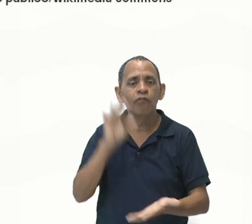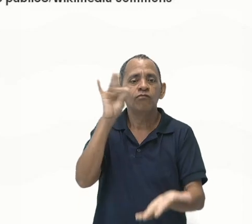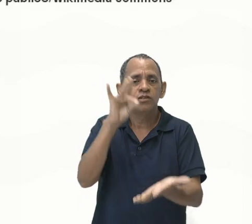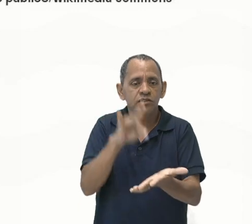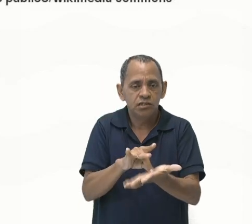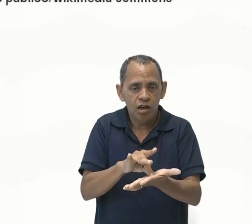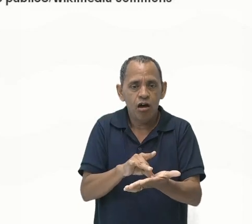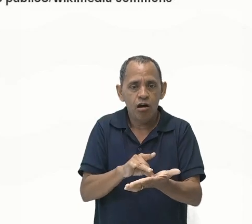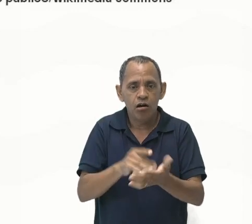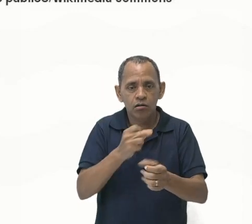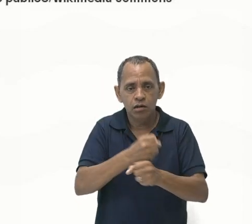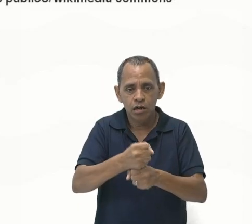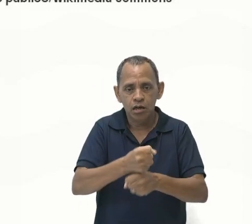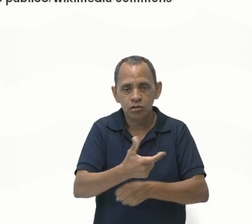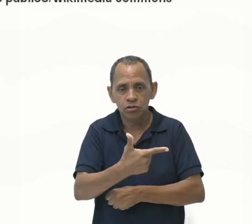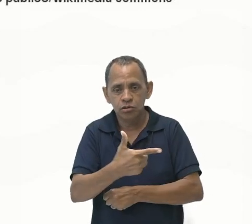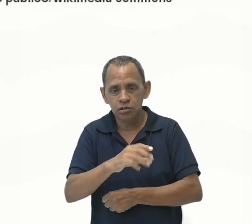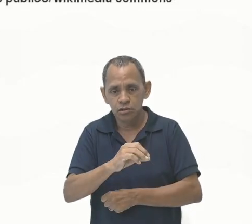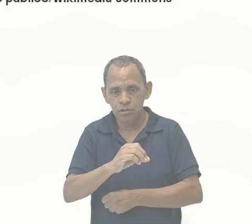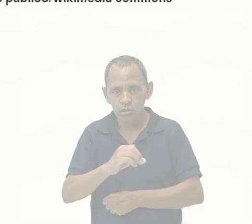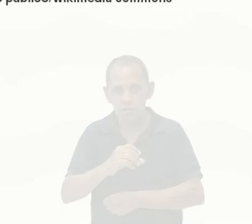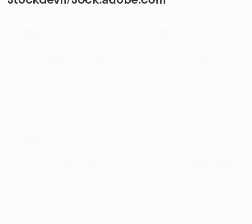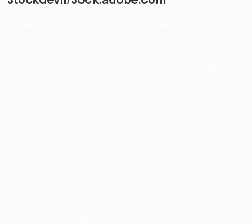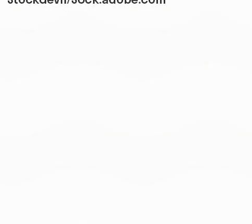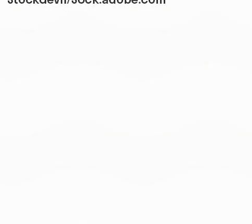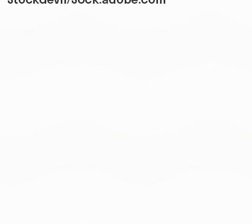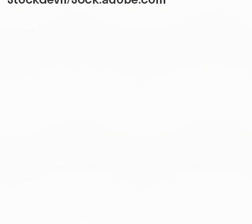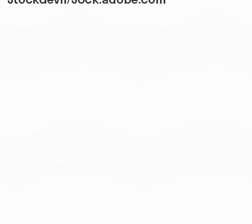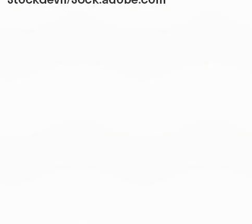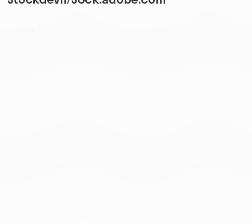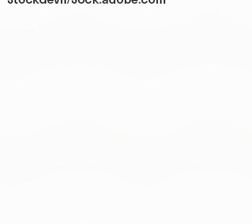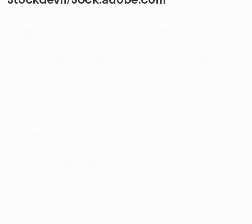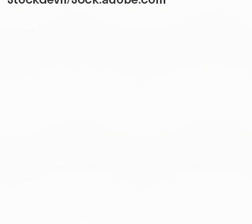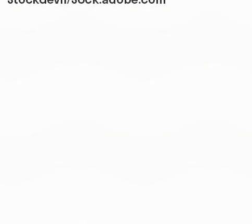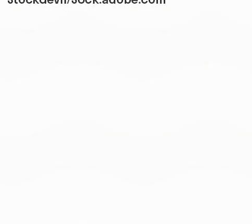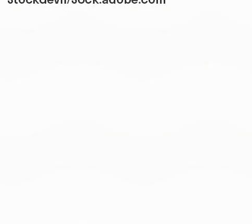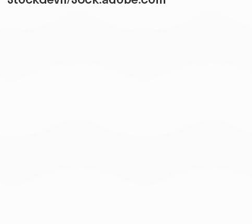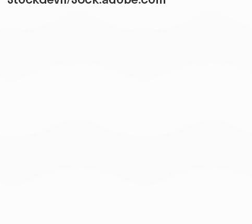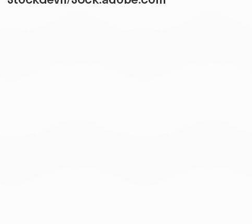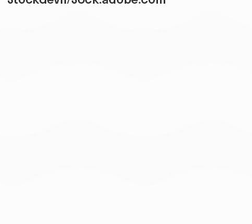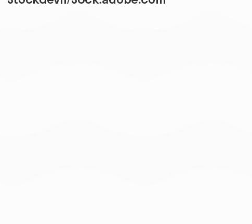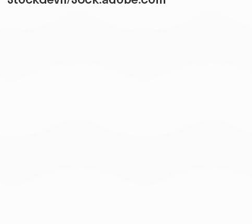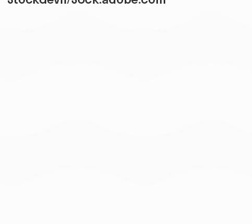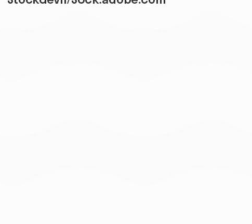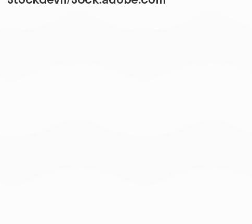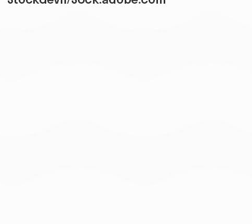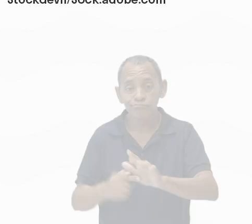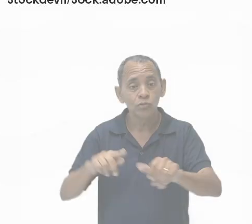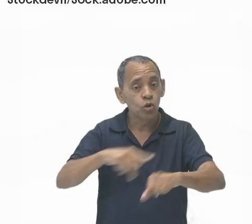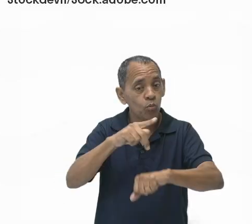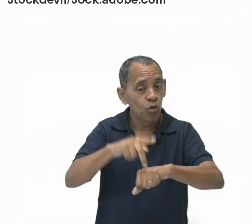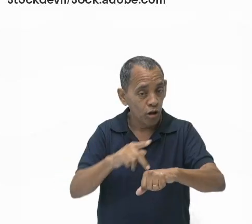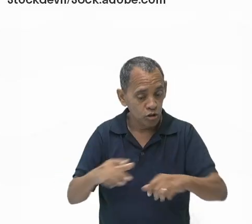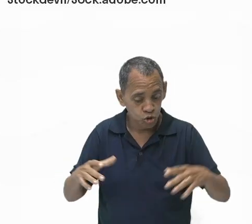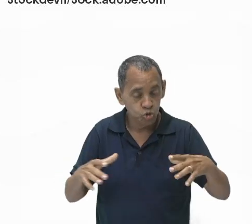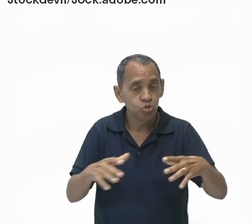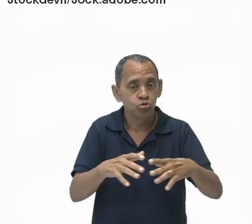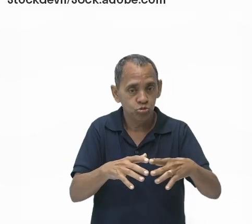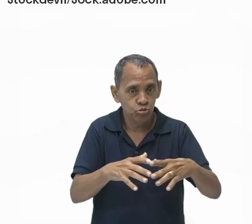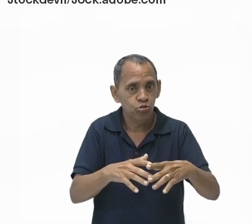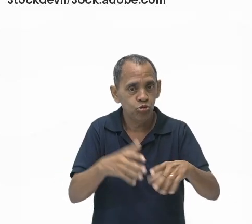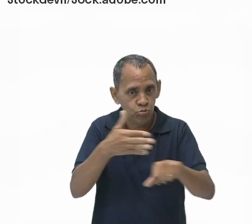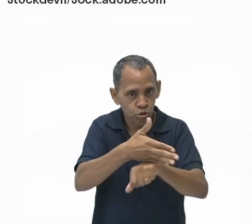moeda oficial em 2002. E neste momento eu apresento a vocês os países que